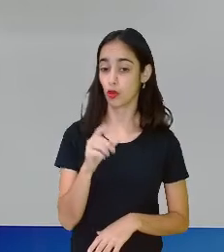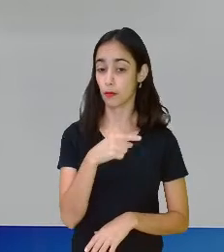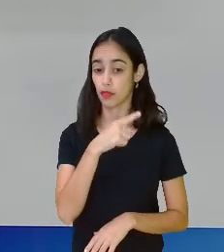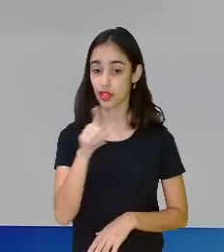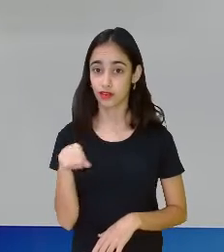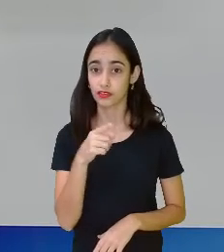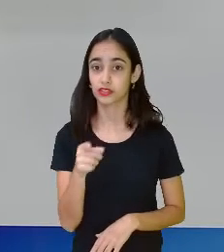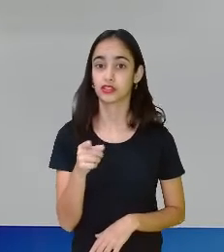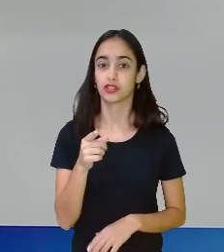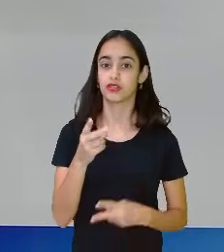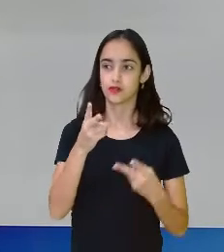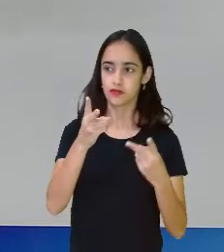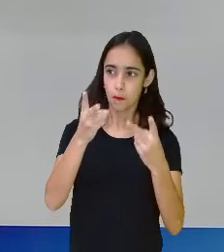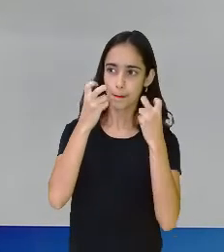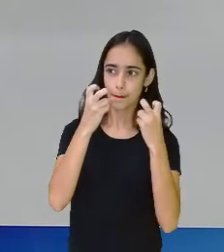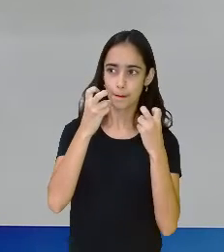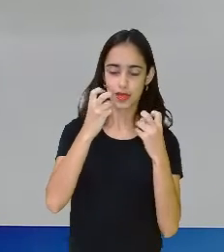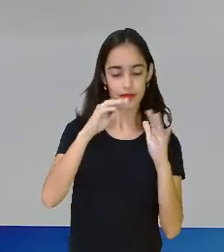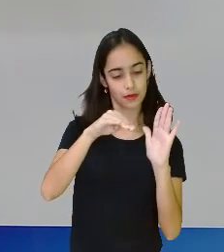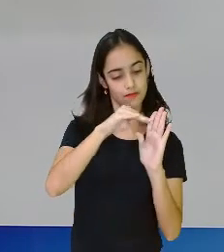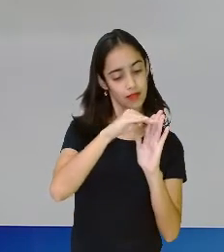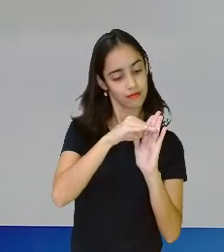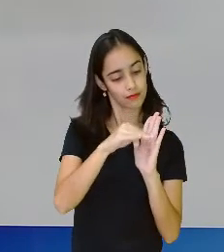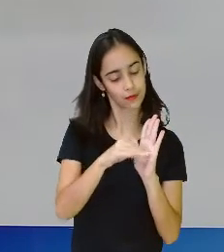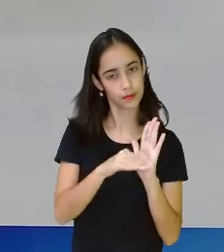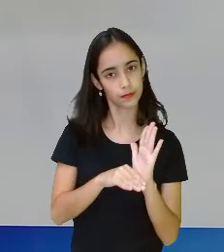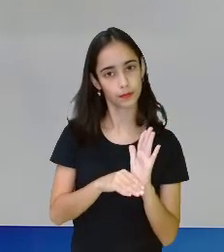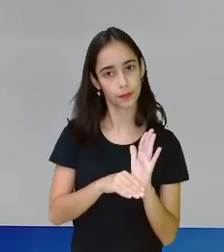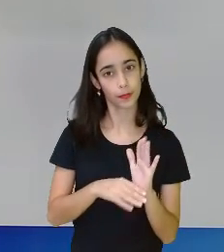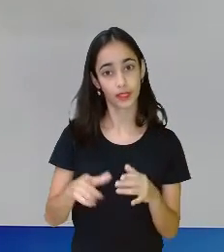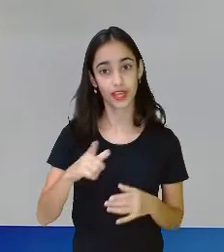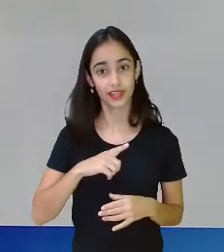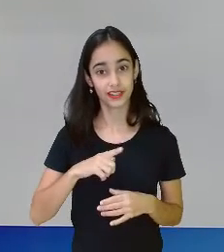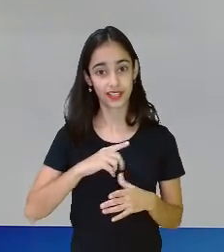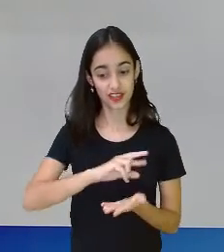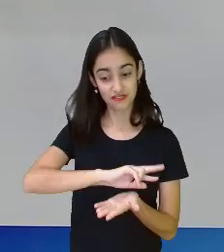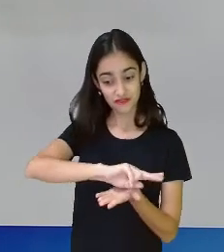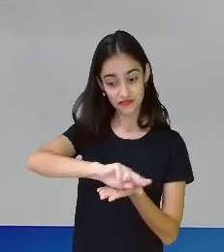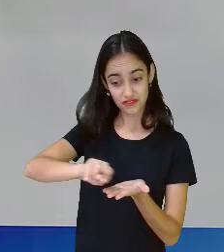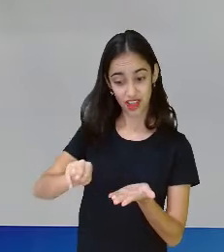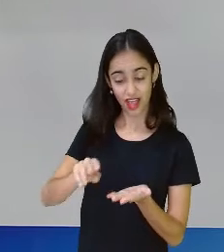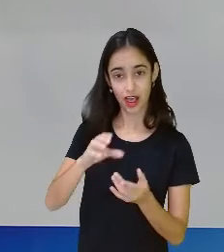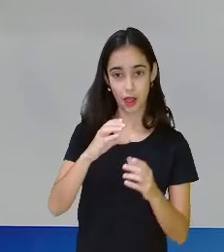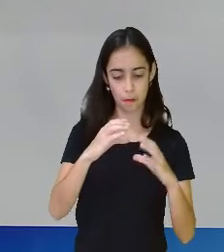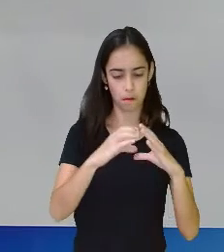noção das parcelas. Eu tenho várias bolinhas aqui, onde eu reuni